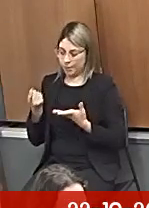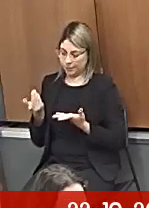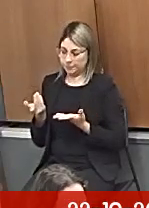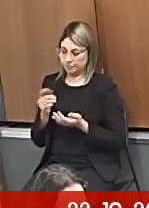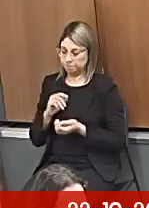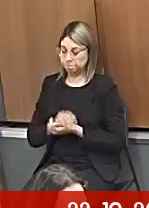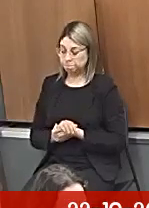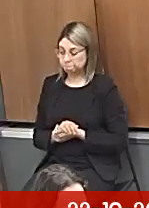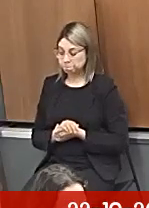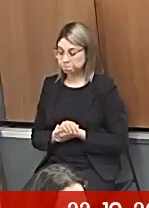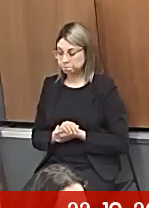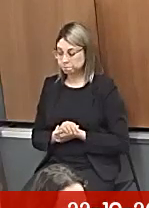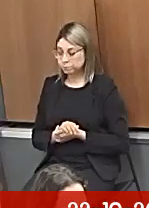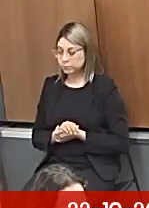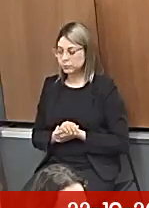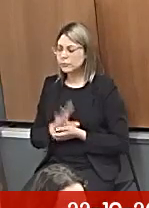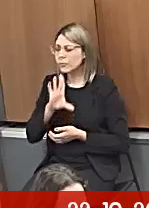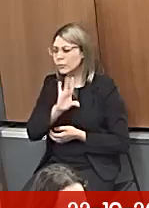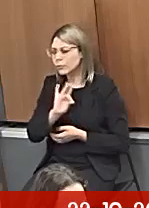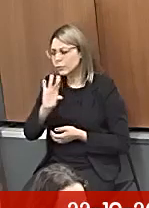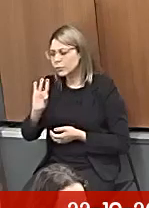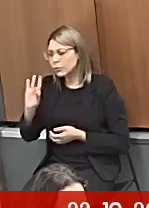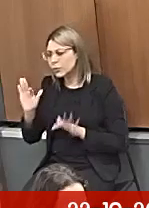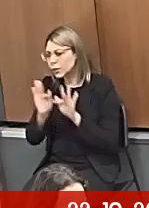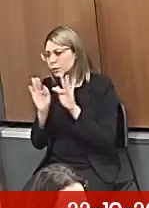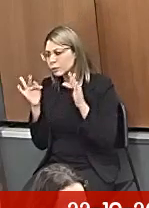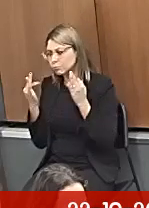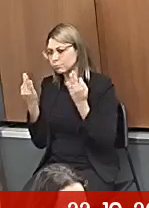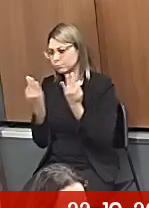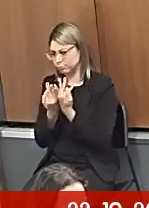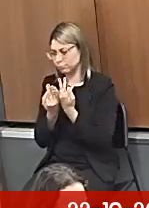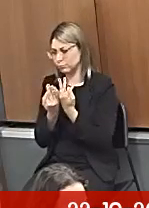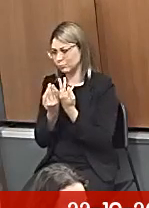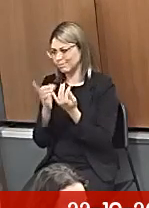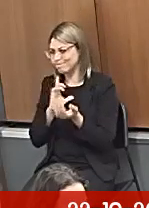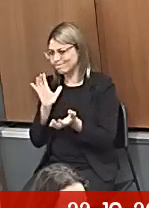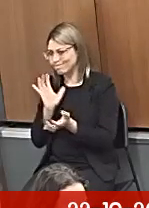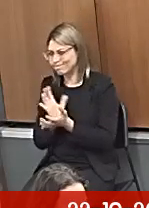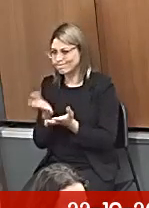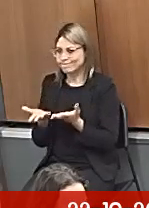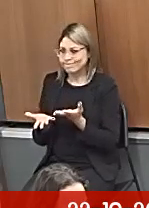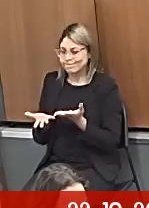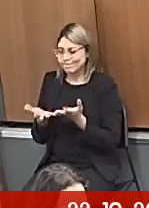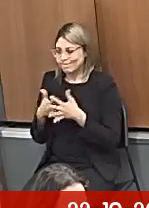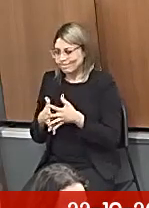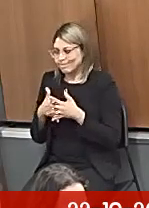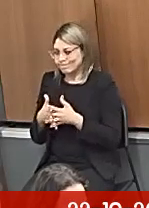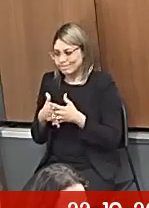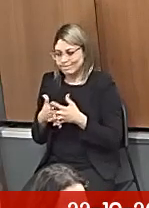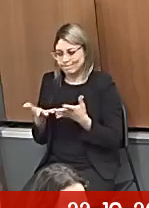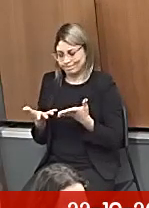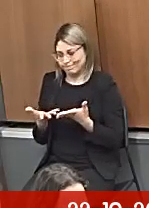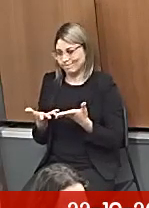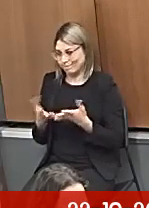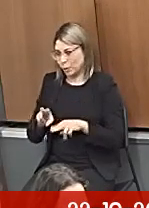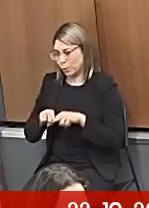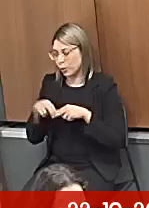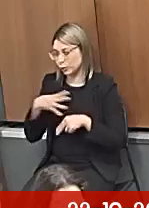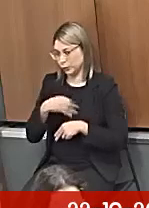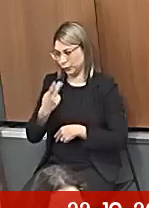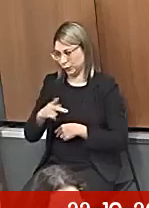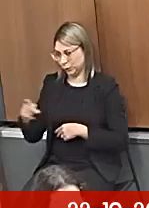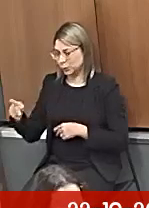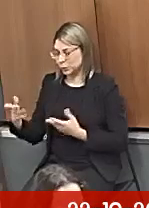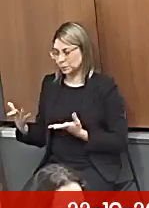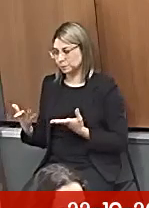E cada família aqui, ela está numa situação de fragilidade quando diz respeito aos seus filhos.